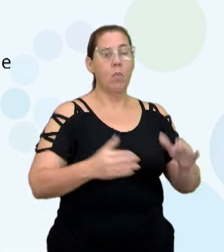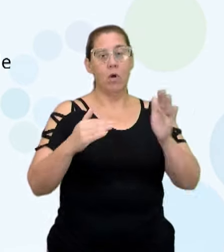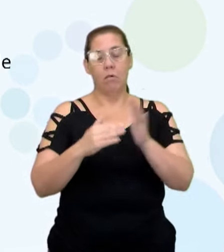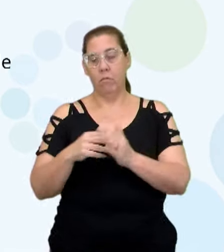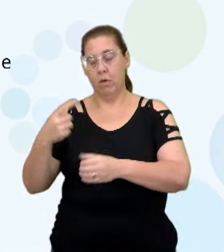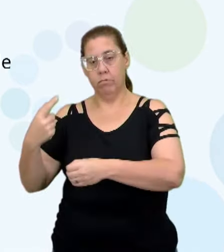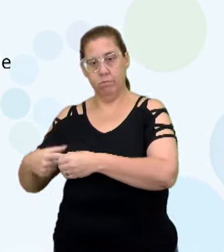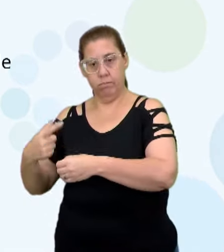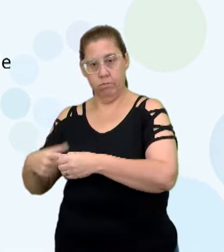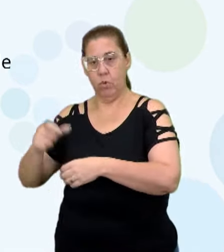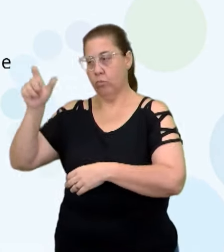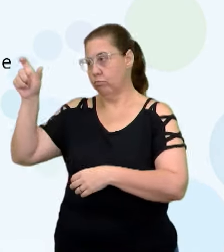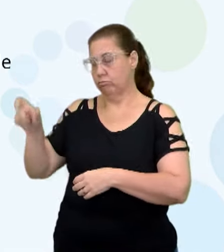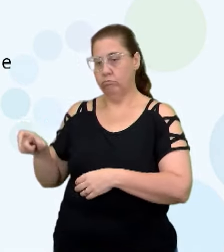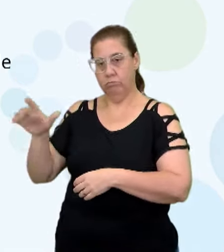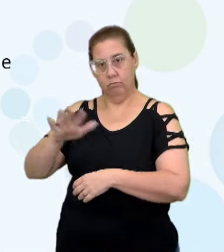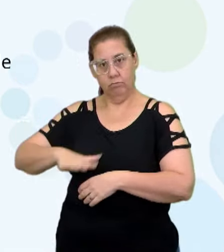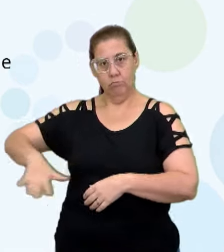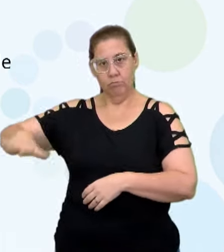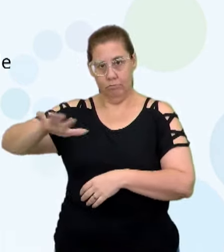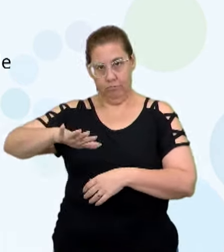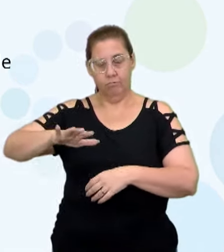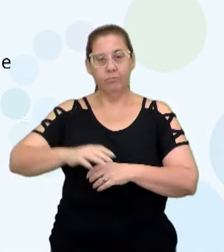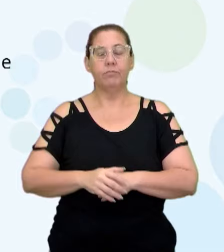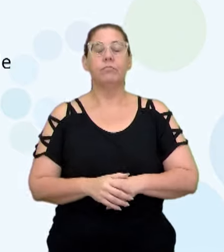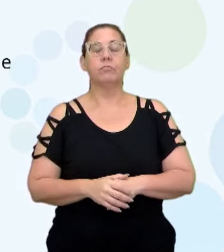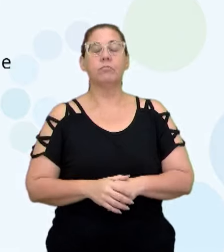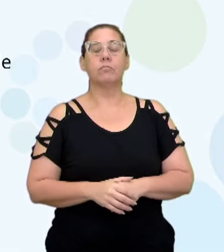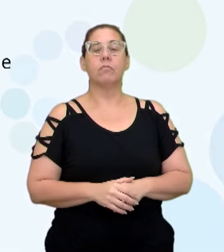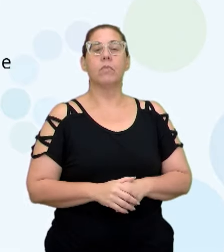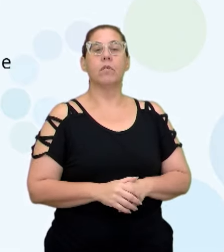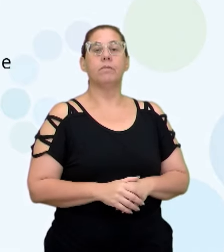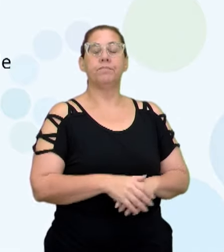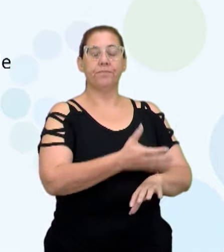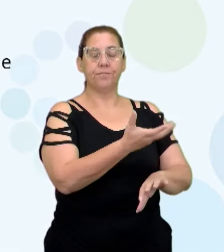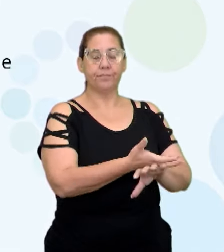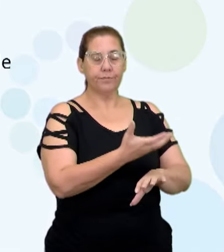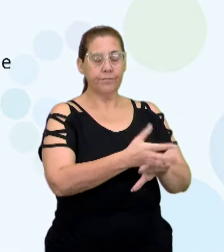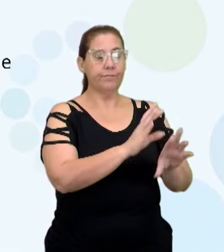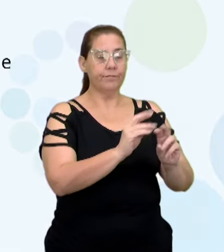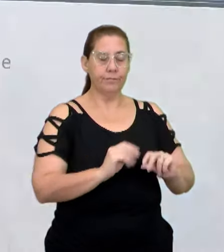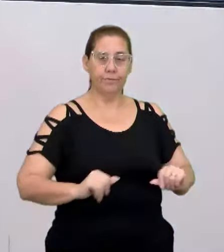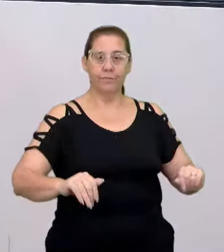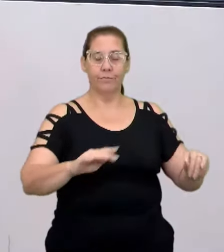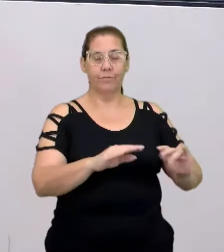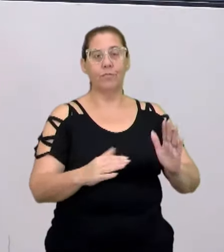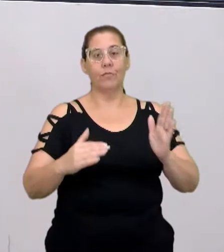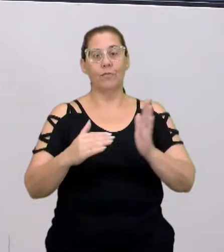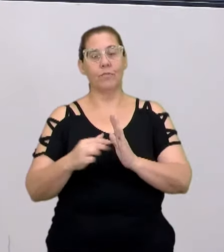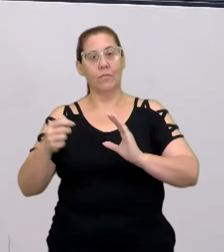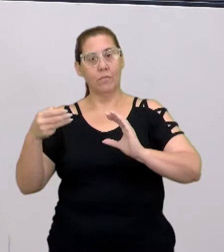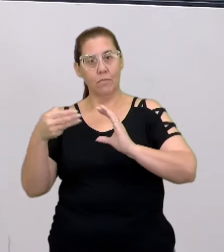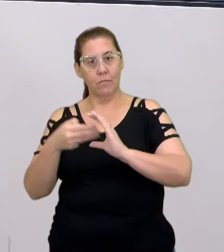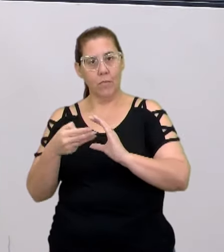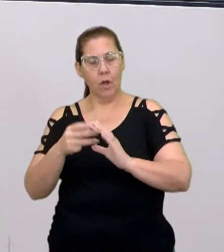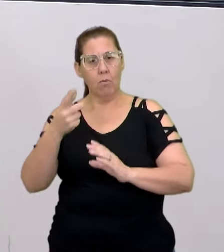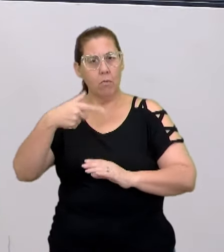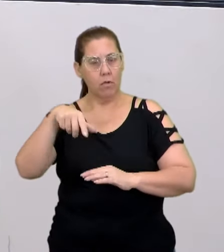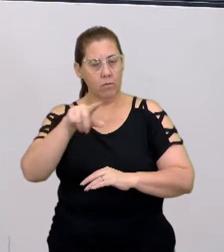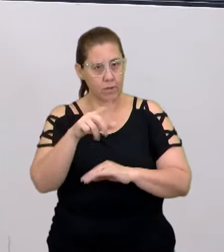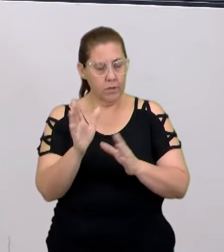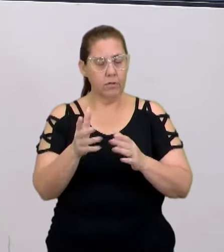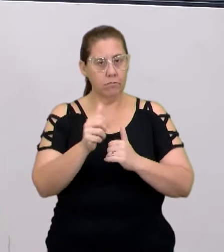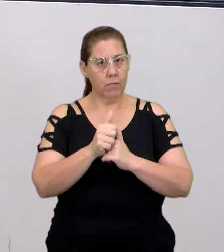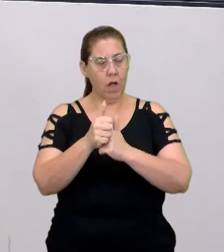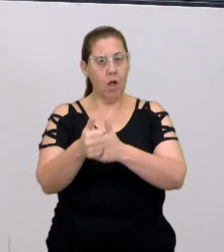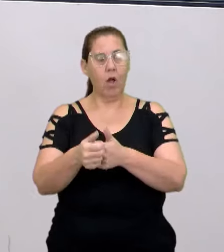o indivíduo e o ambiente e o componente curricular é o do solo à célula, né? Para vocês então que aí estão